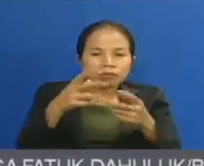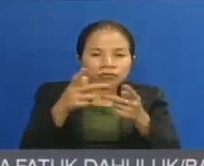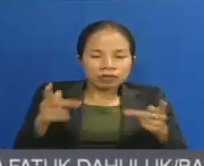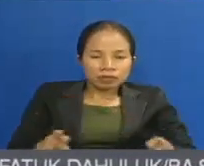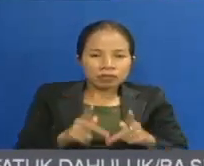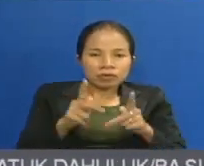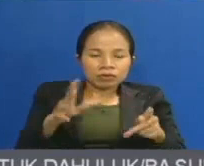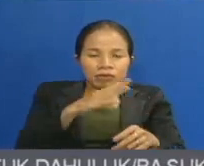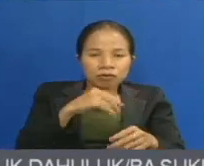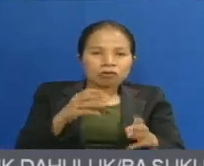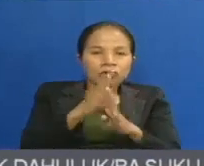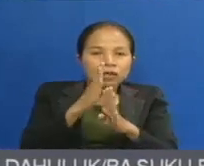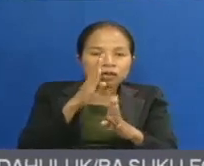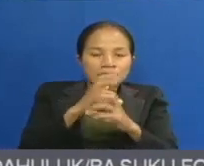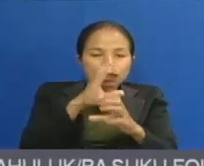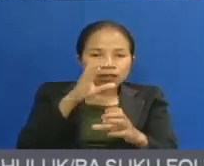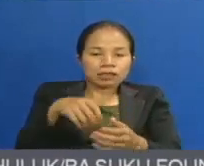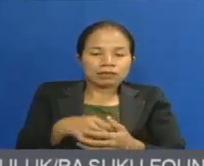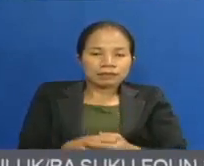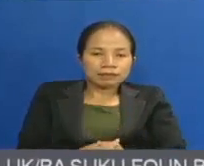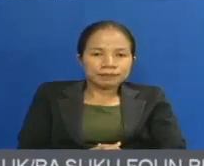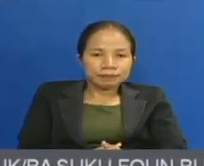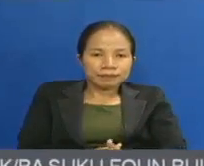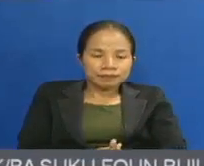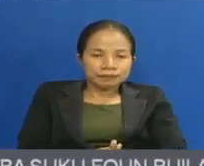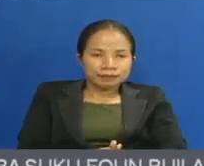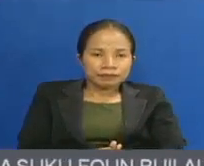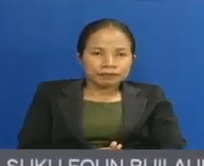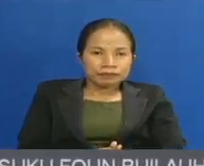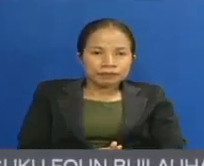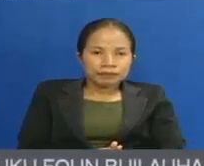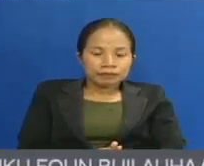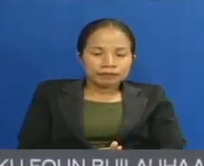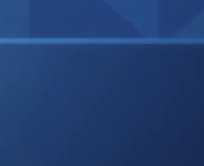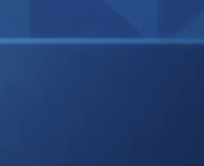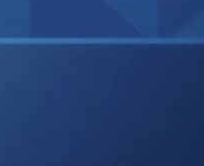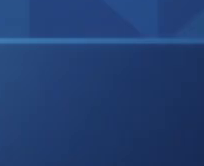Público, no Carreta Laran. Juvenal da Silva, RTTL.